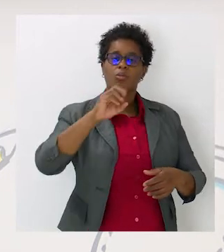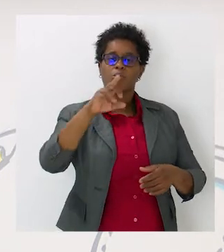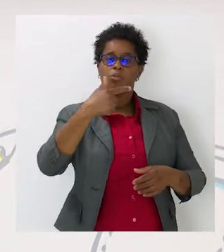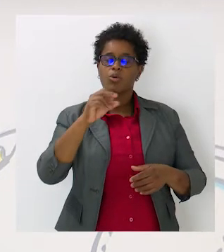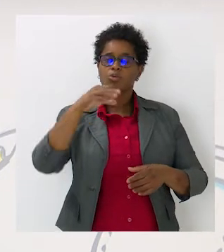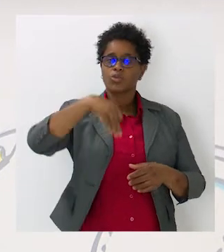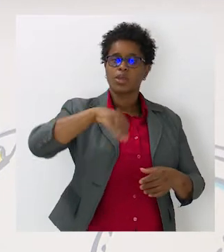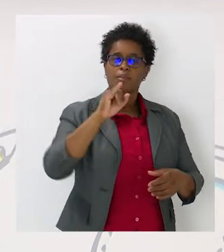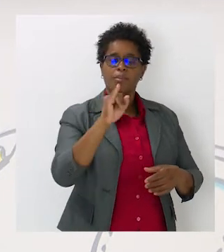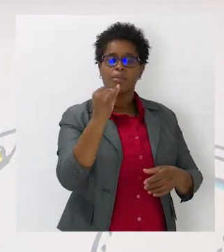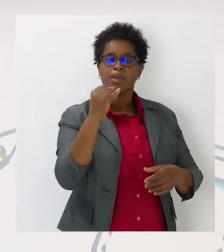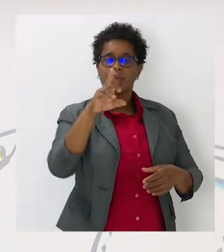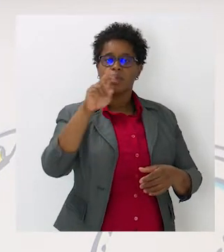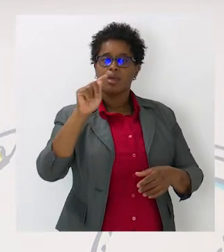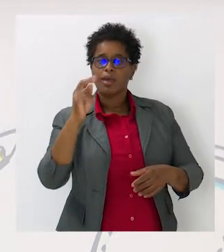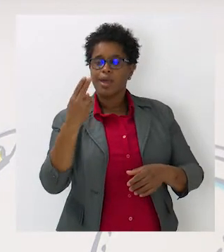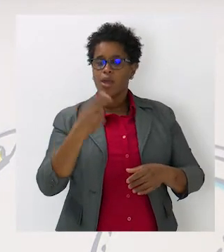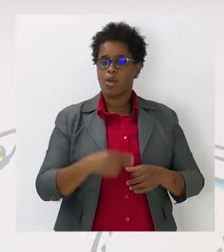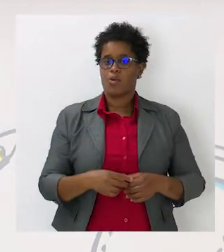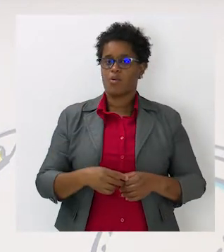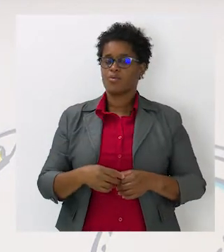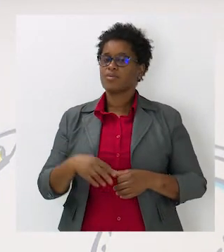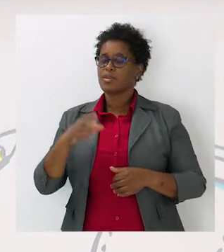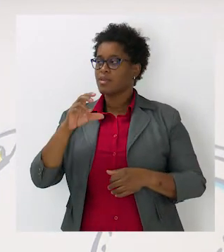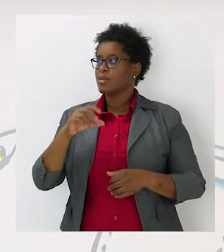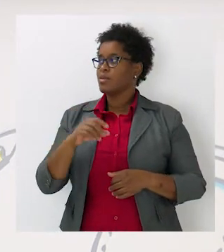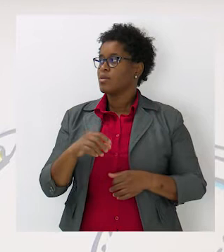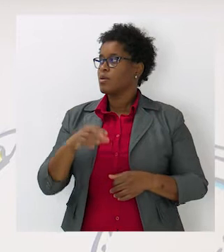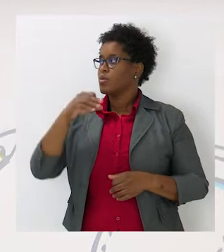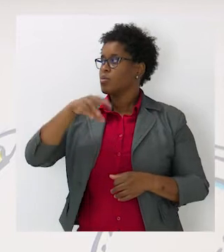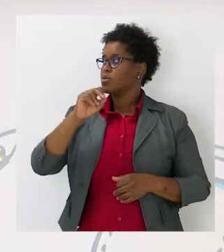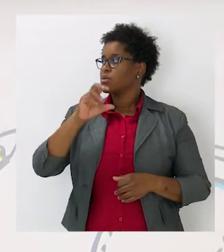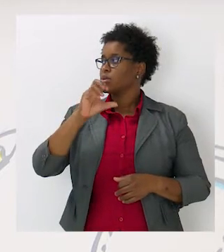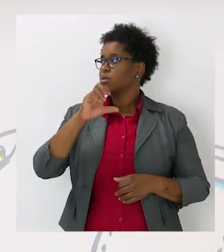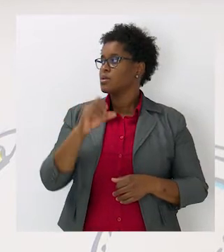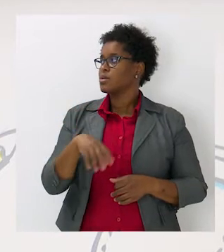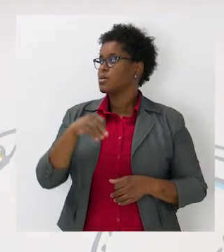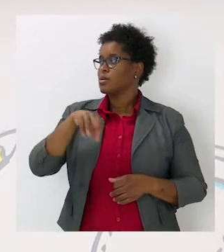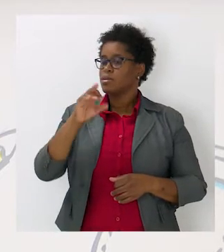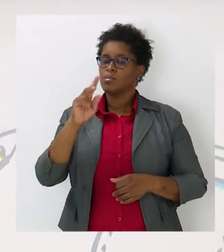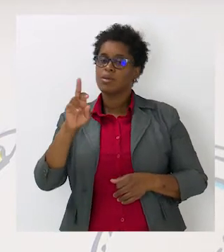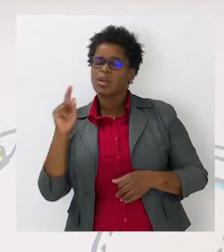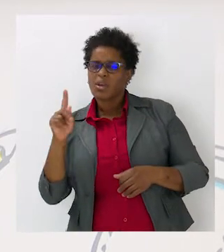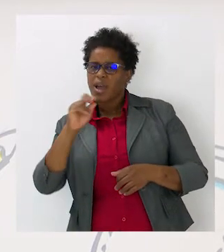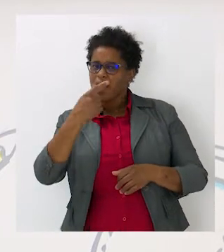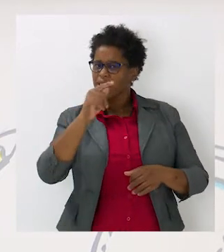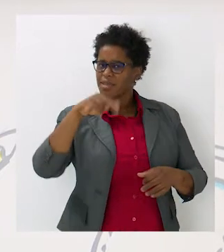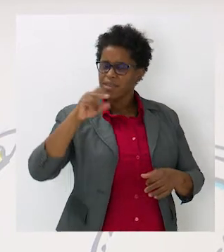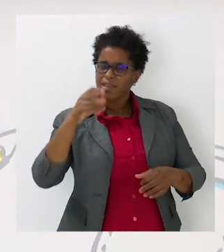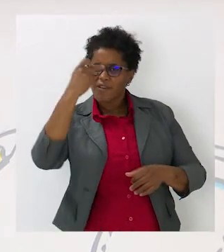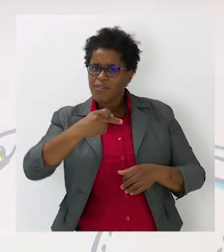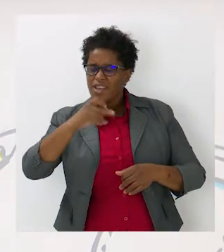de Porto de Pireu. Leiam, Porto de Pireu. Atenas fica a cerca de 6